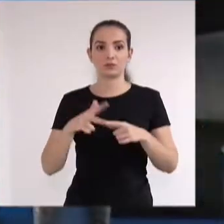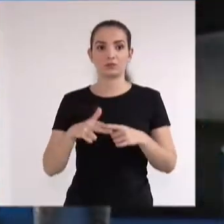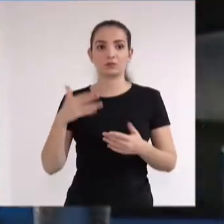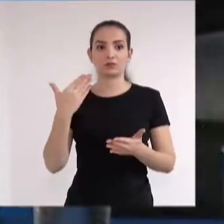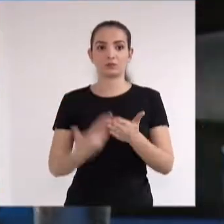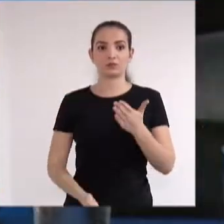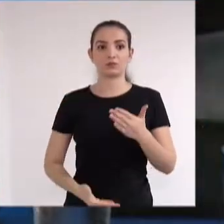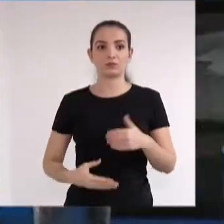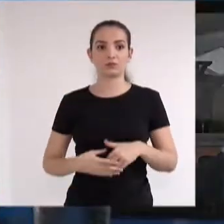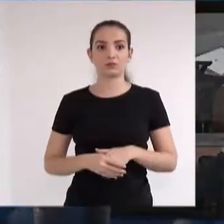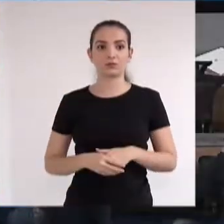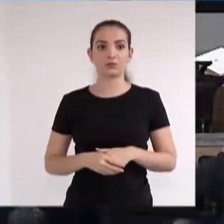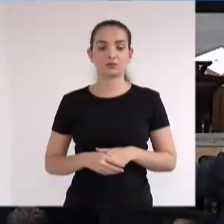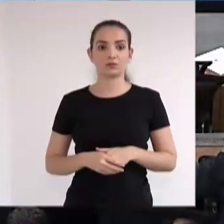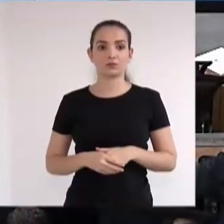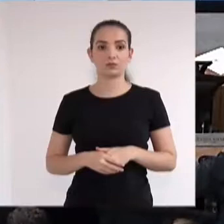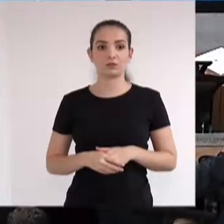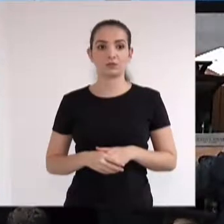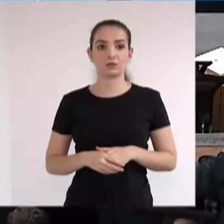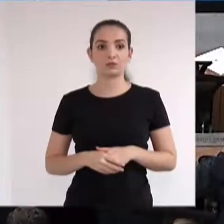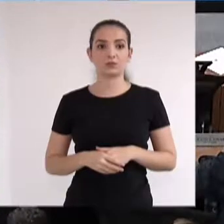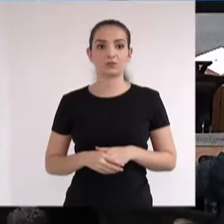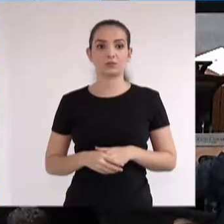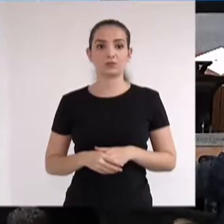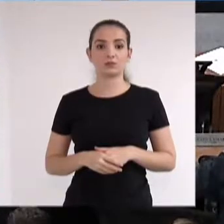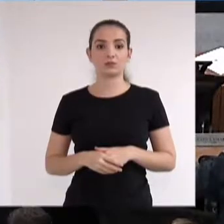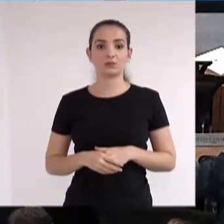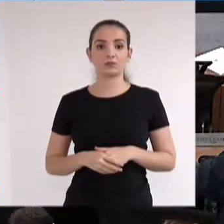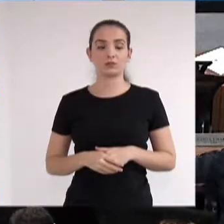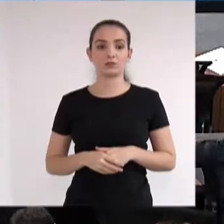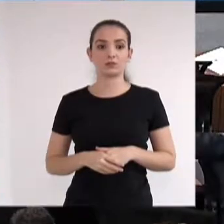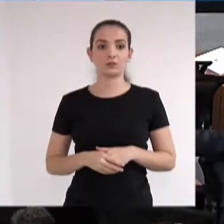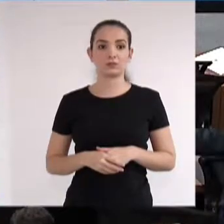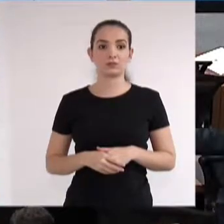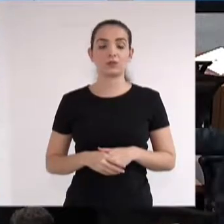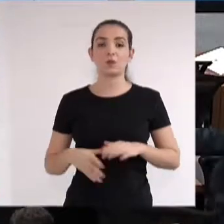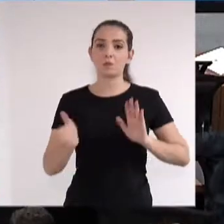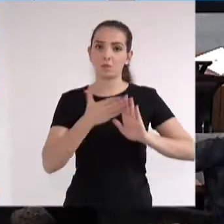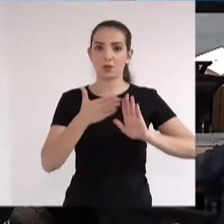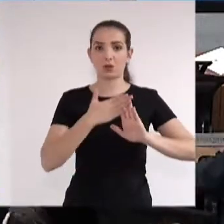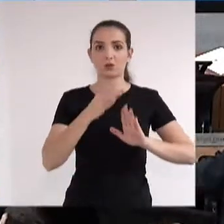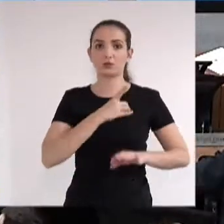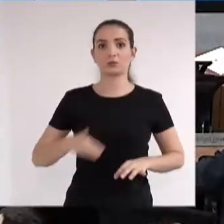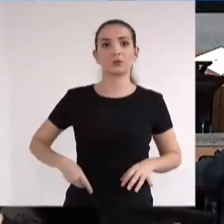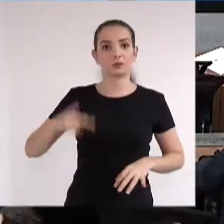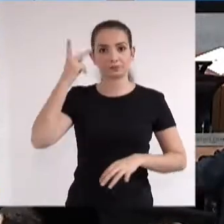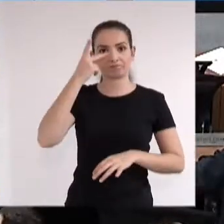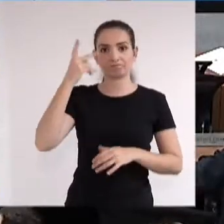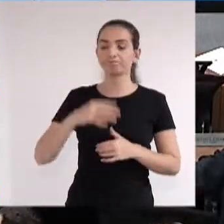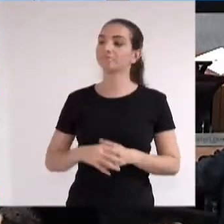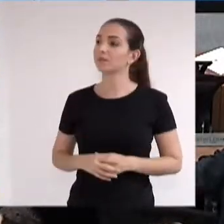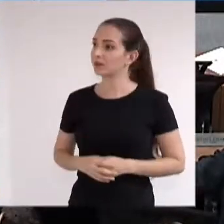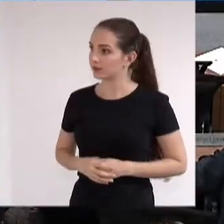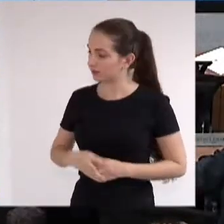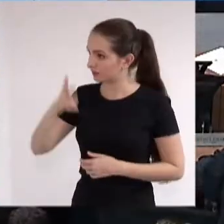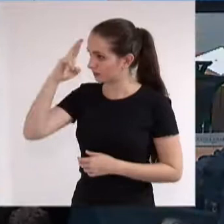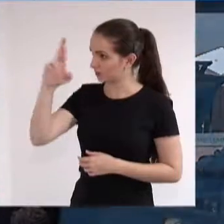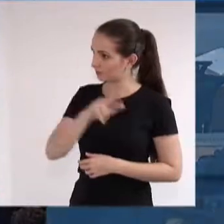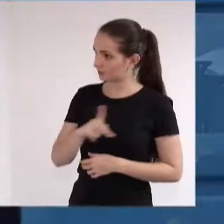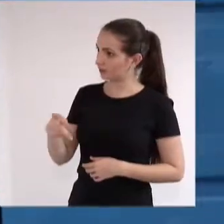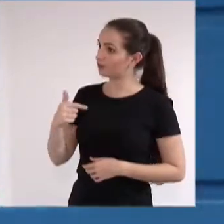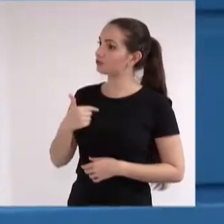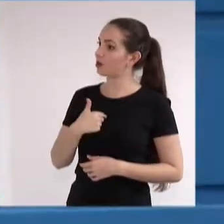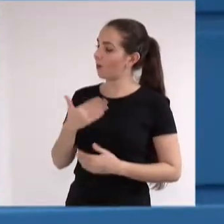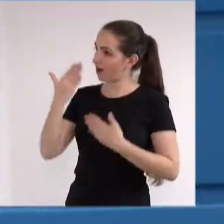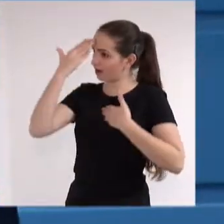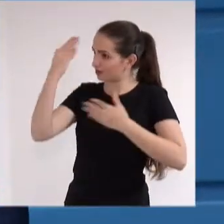ordem, senhor presidente. Aliás, a promulgação. Senhor presidente, eu quero... A palavra pela ordem, deputado Maurício Picarelli. Eu quero agradecer aos nobres pares que